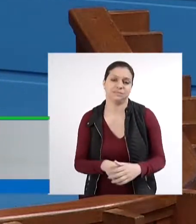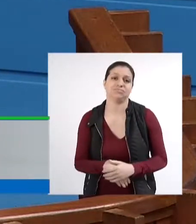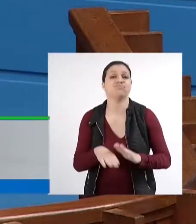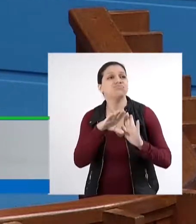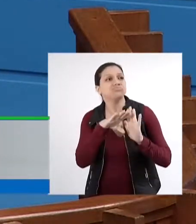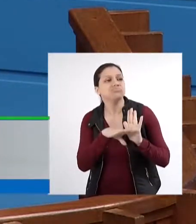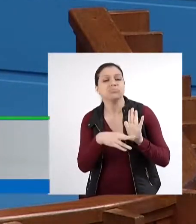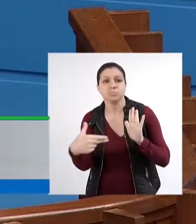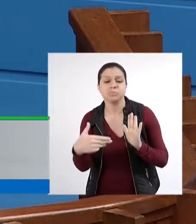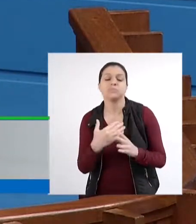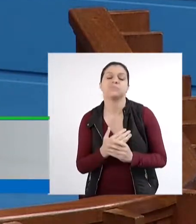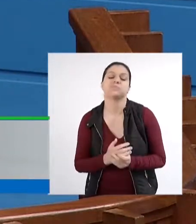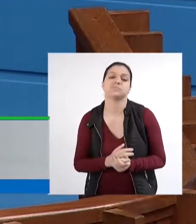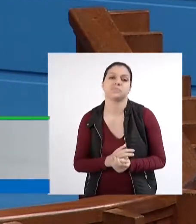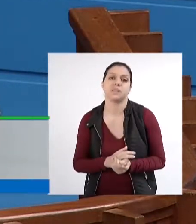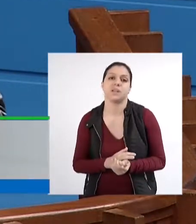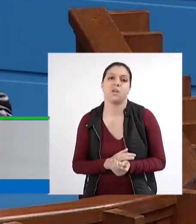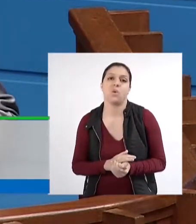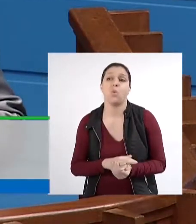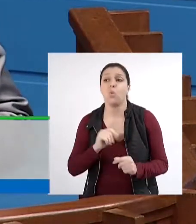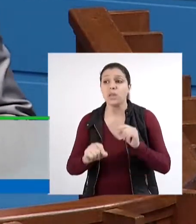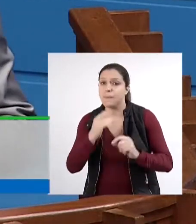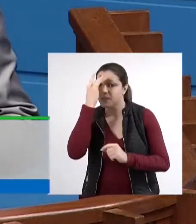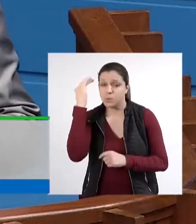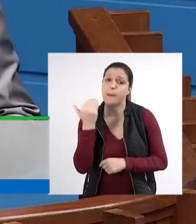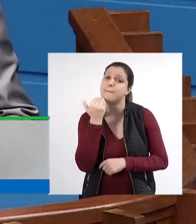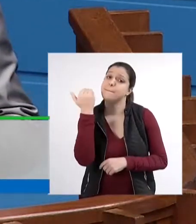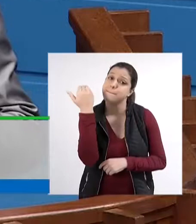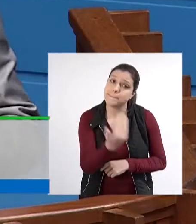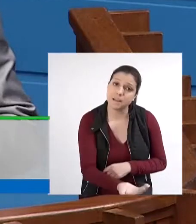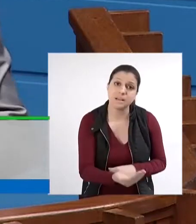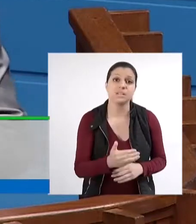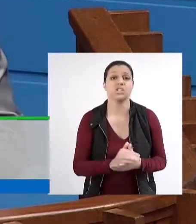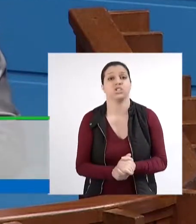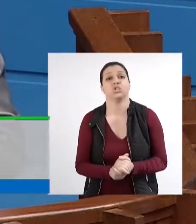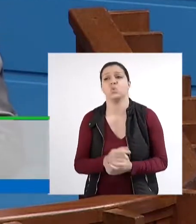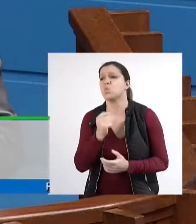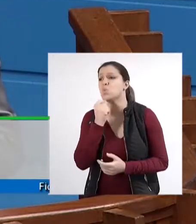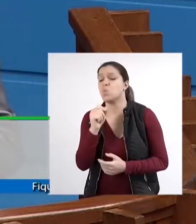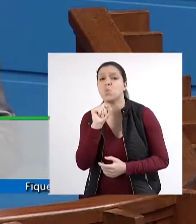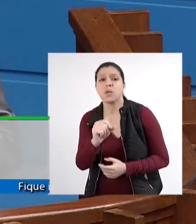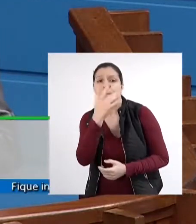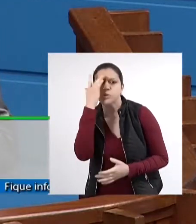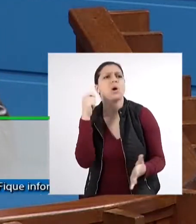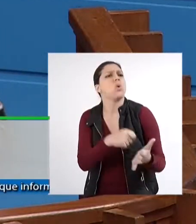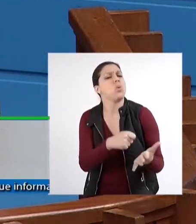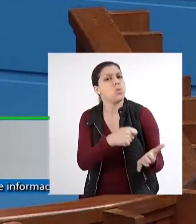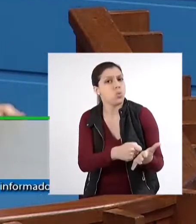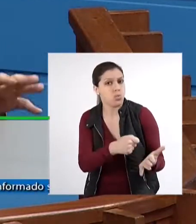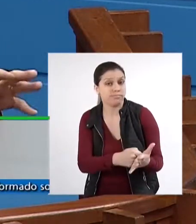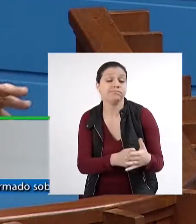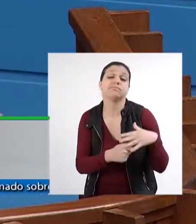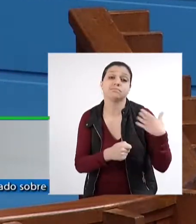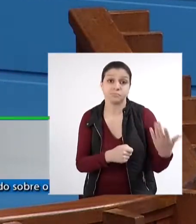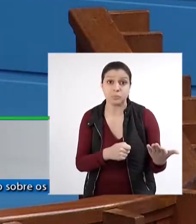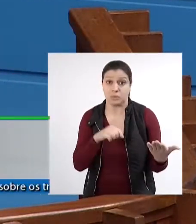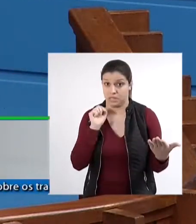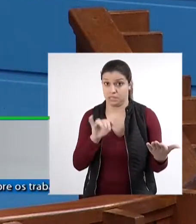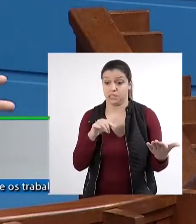do que é que realmente as pessoas pedem, do que é que elas nos cobram diariamente. E se